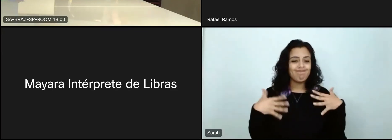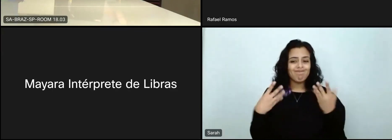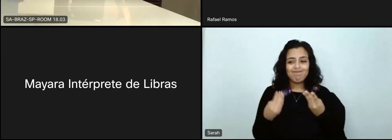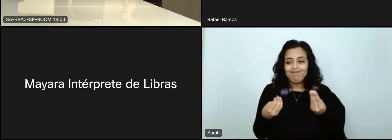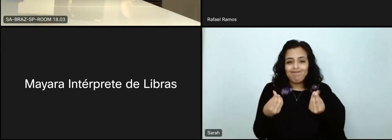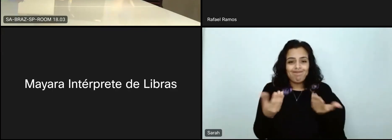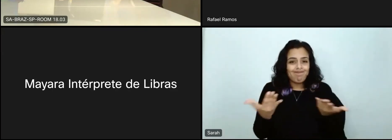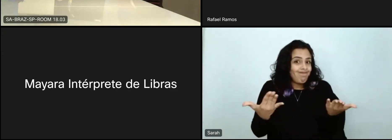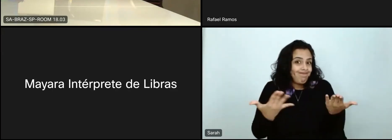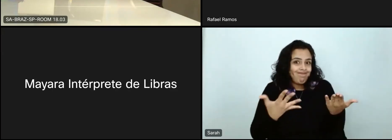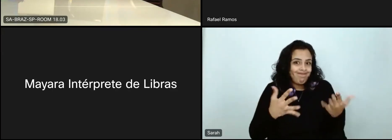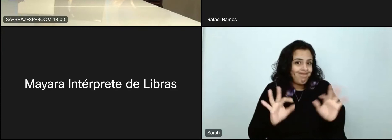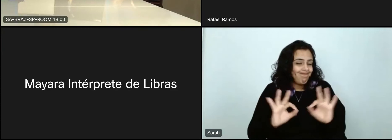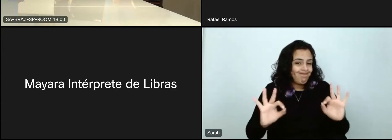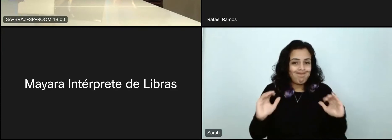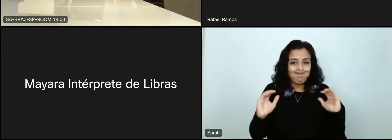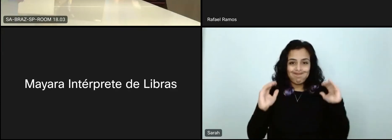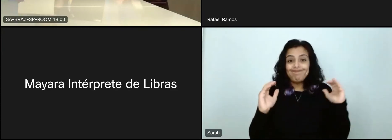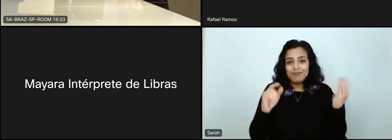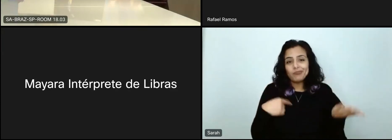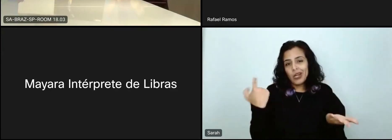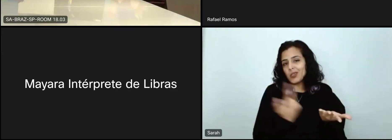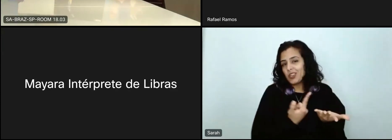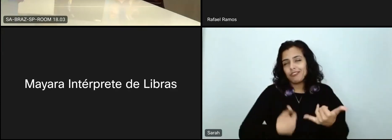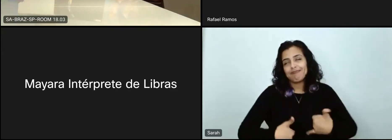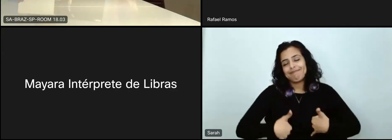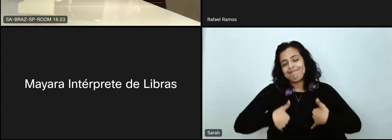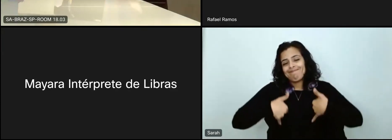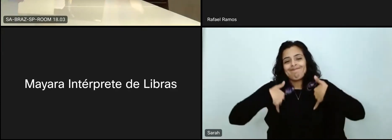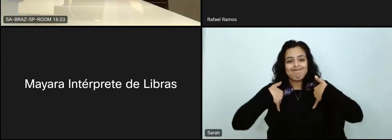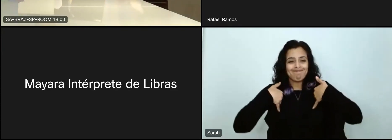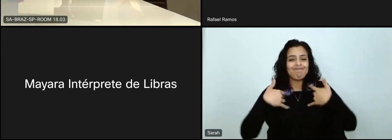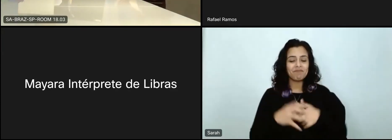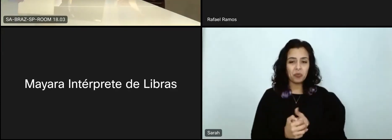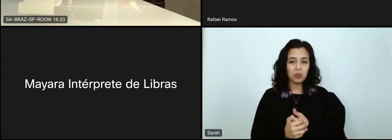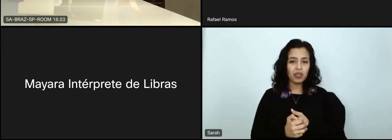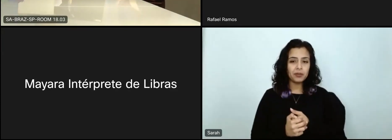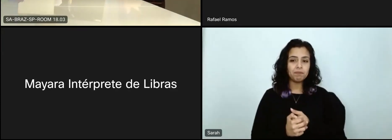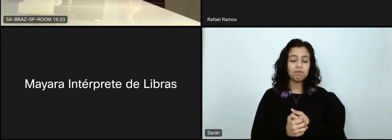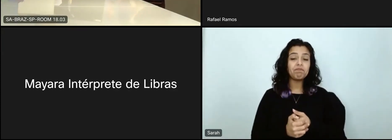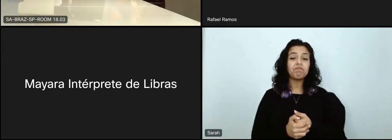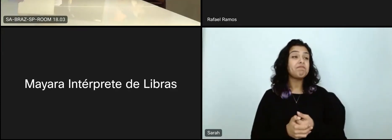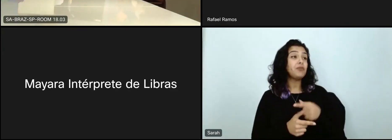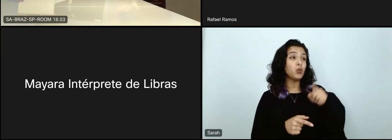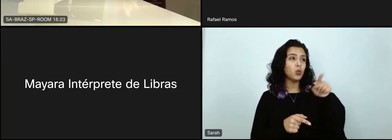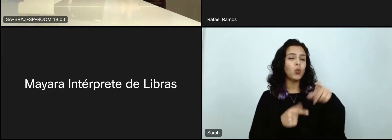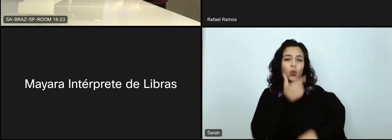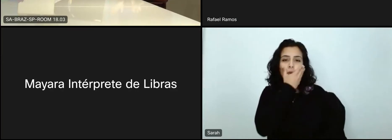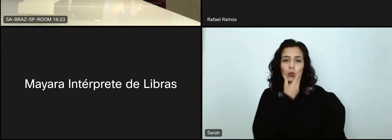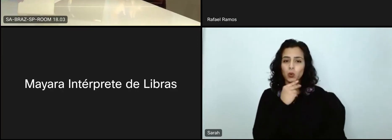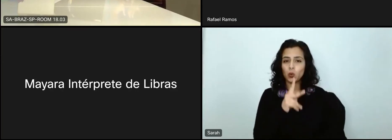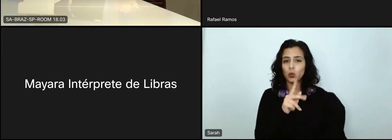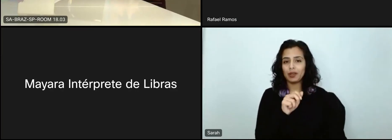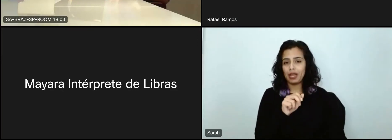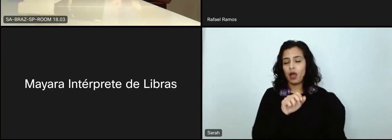um grande feito para a gente e é motivo de grande orgulho. E também, assim como o Cauê falou, nós temos